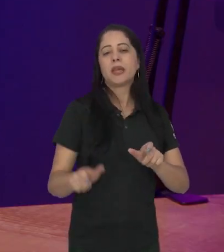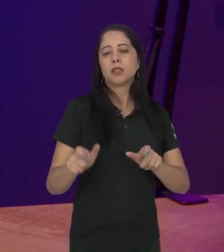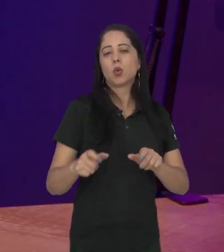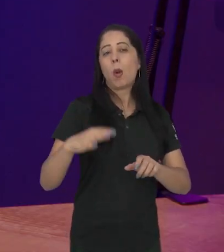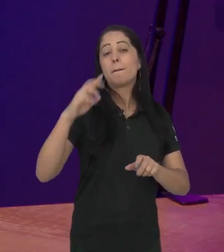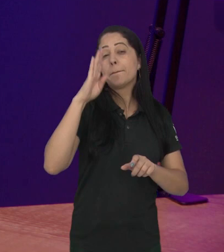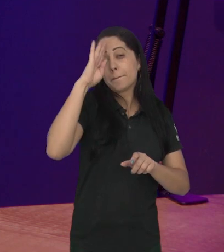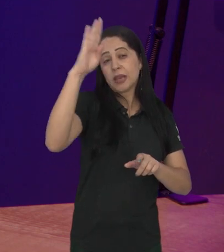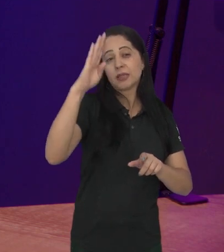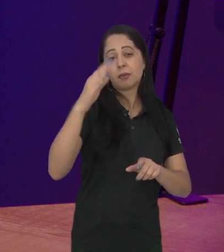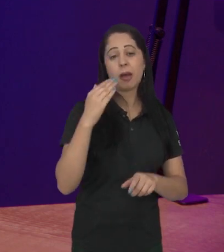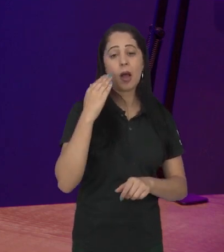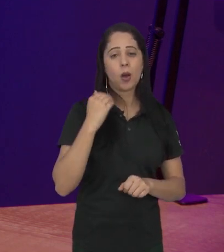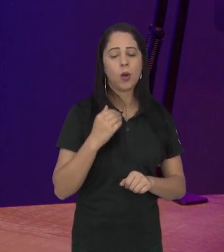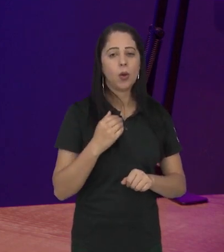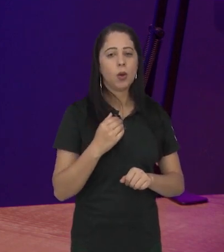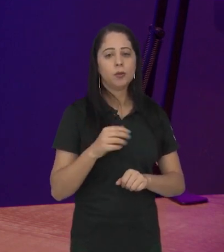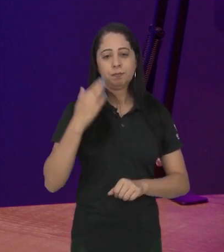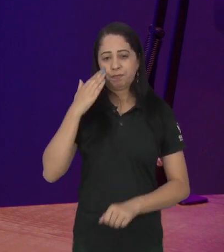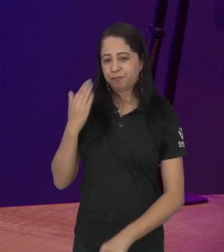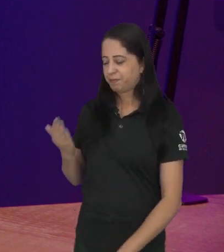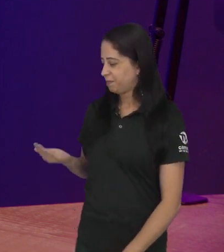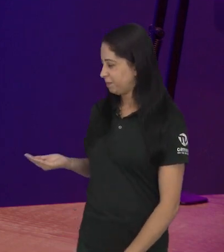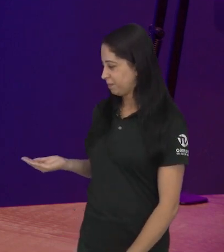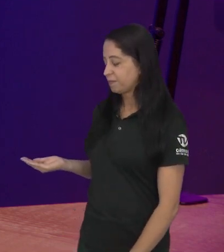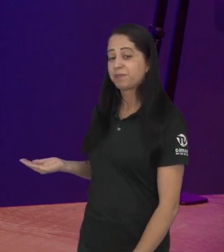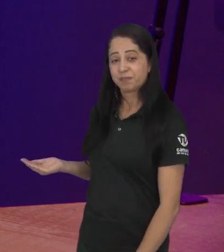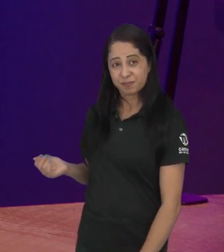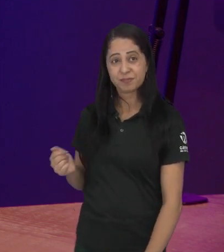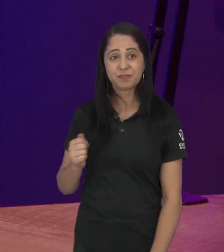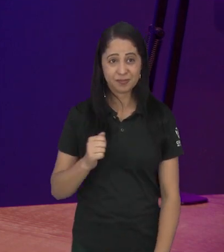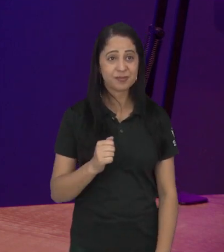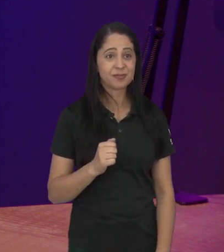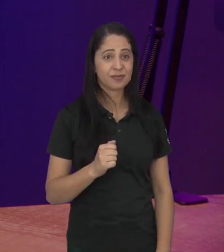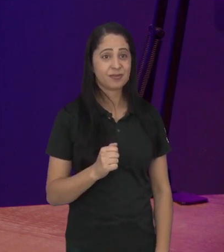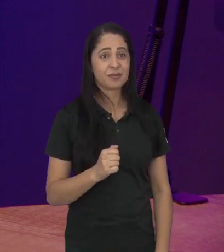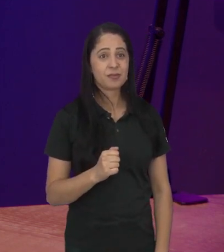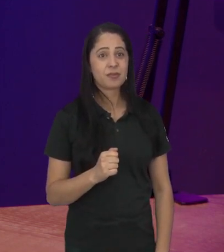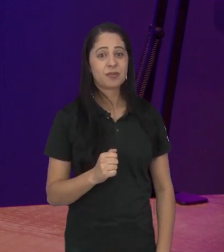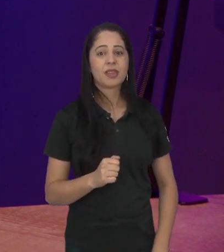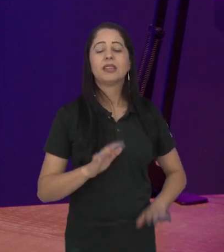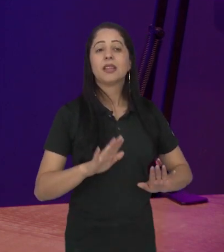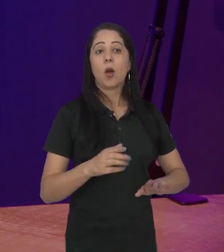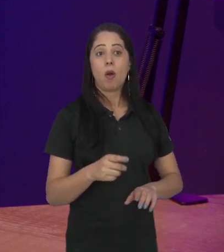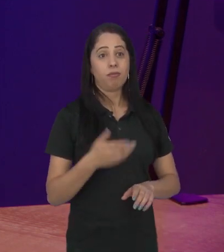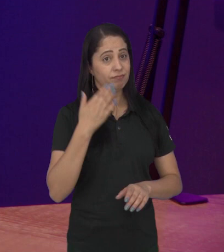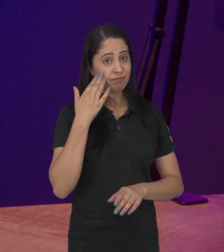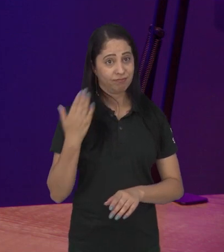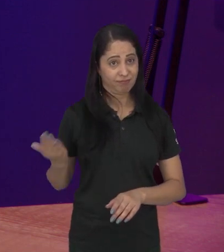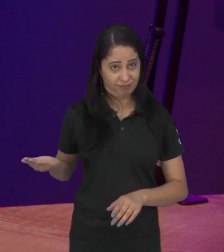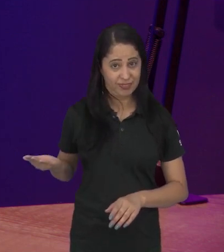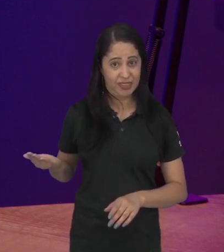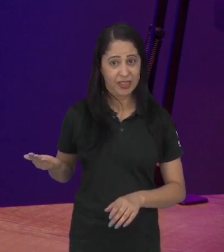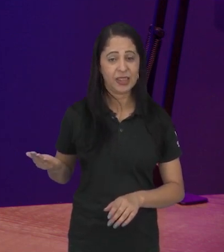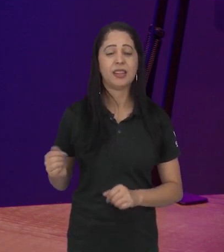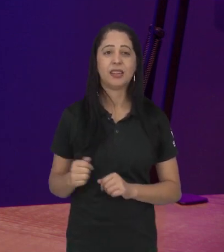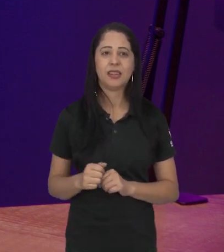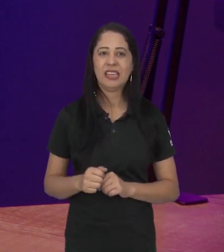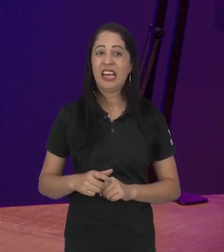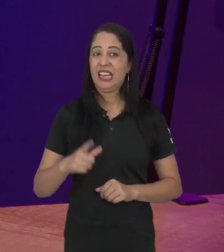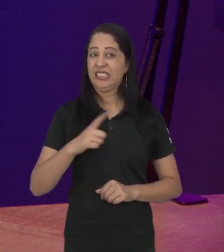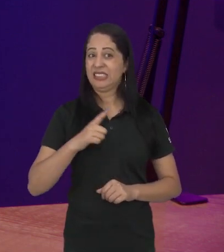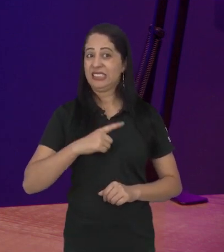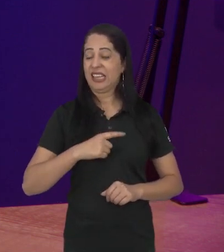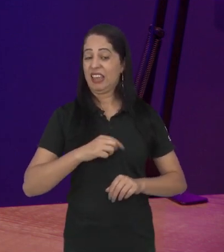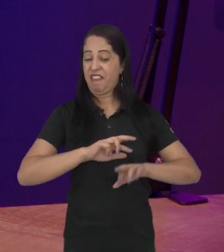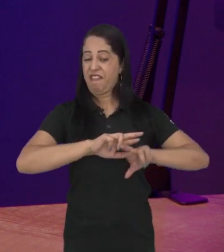nomes principais por trás disso, que é, deixa eu pegar aqui, o Harvey Weinstein. Harvey Weinstein, que inclusive ele